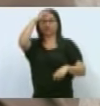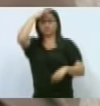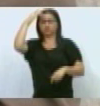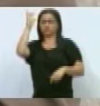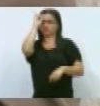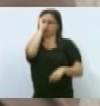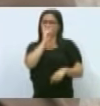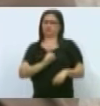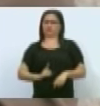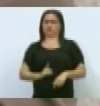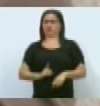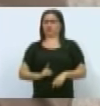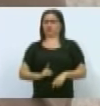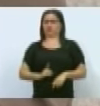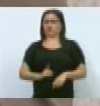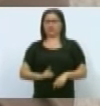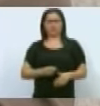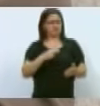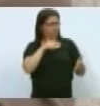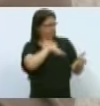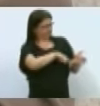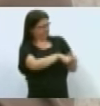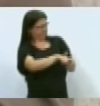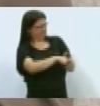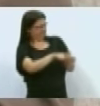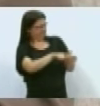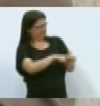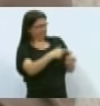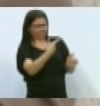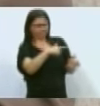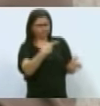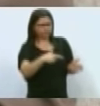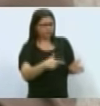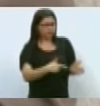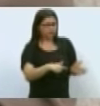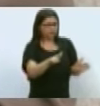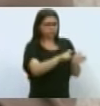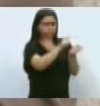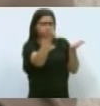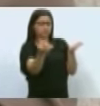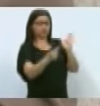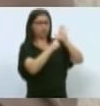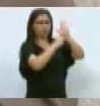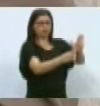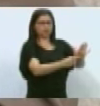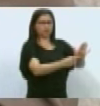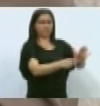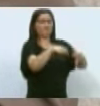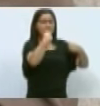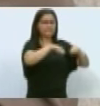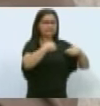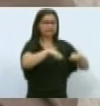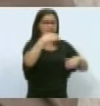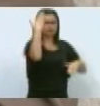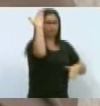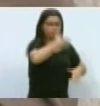um artigo, aí começou a alertar. E a Sumaia, que é fiscal do trabalho,